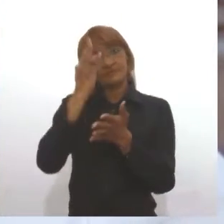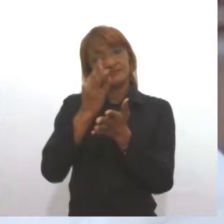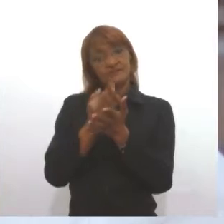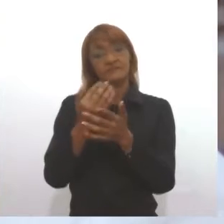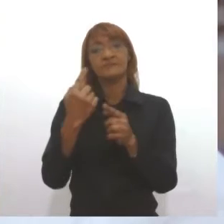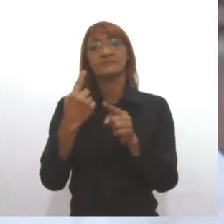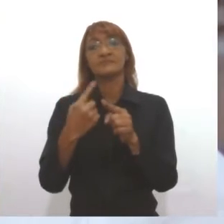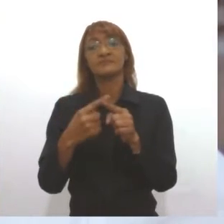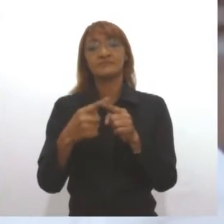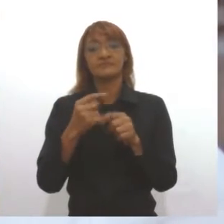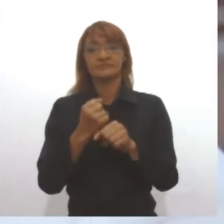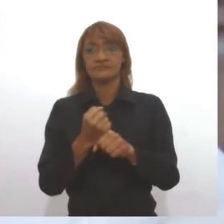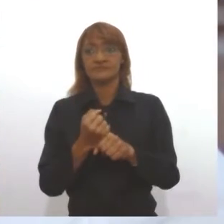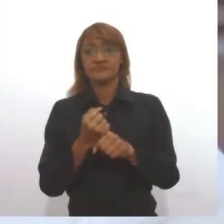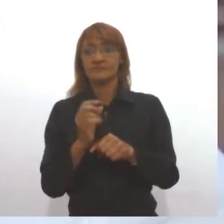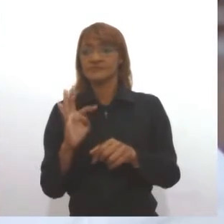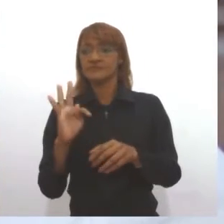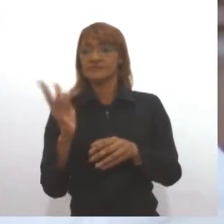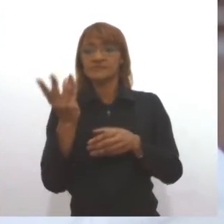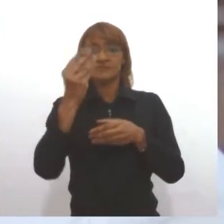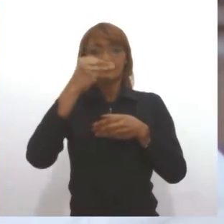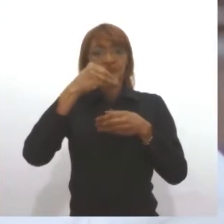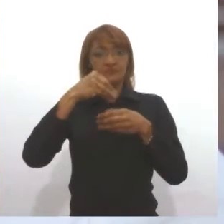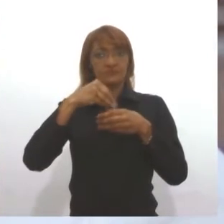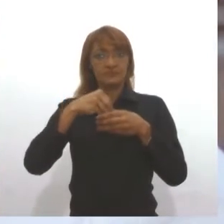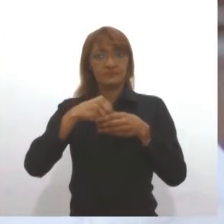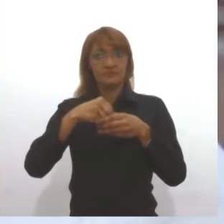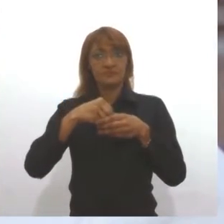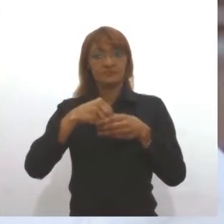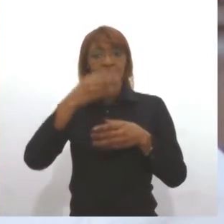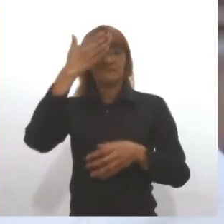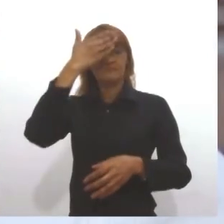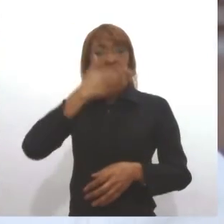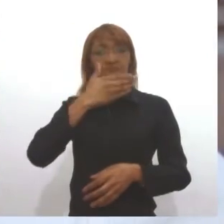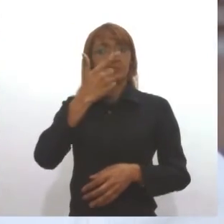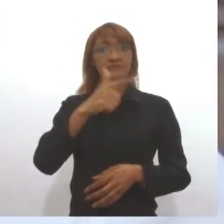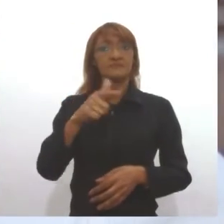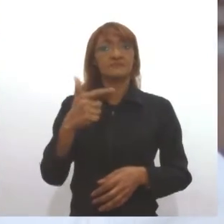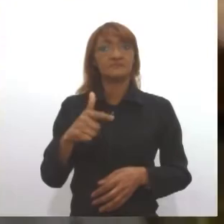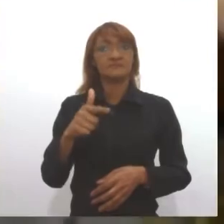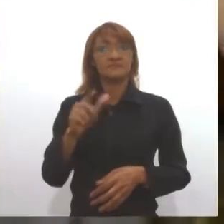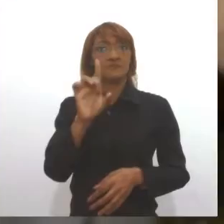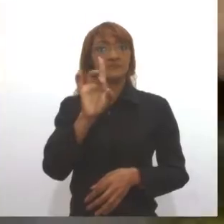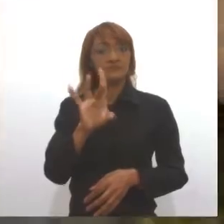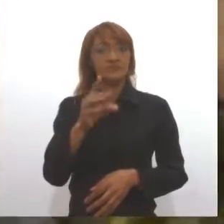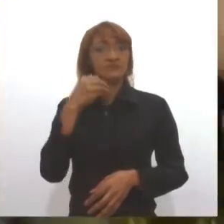tudo dentro do universo da não comprovação e da sim das experiências.